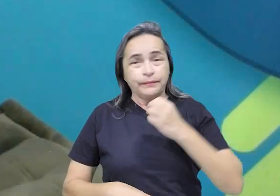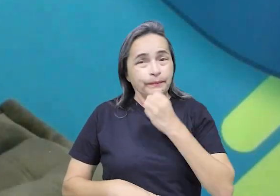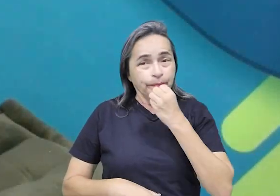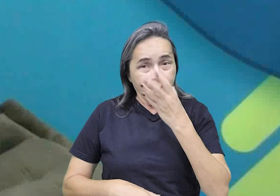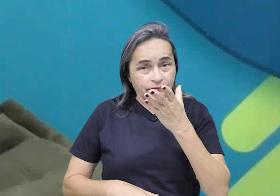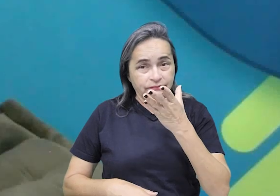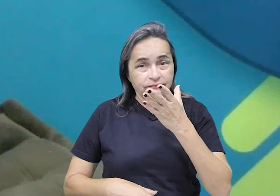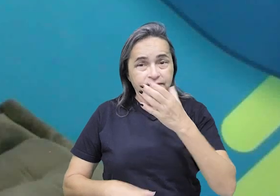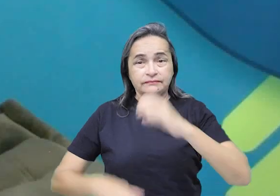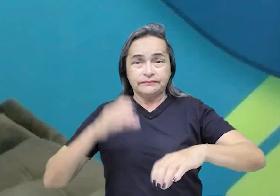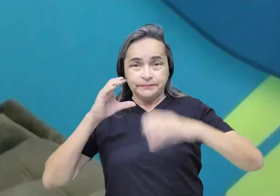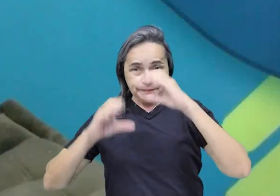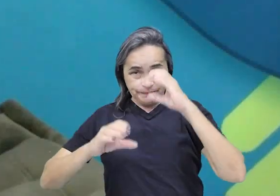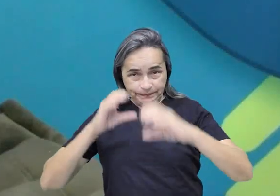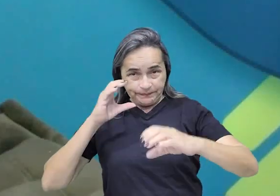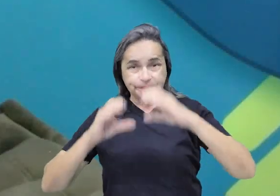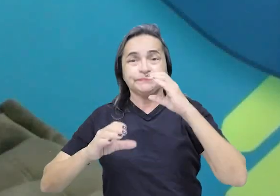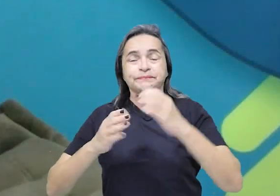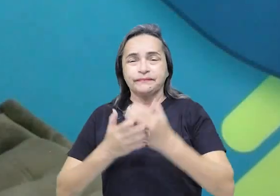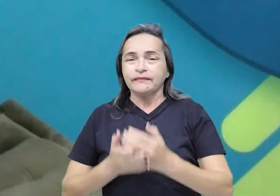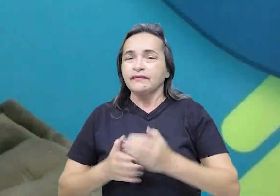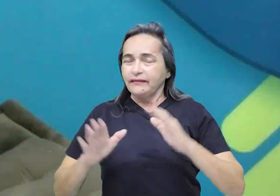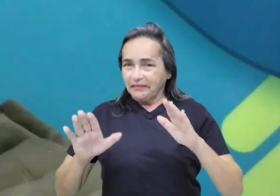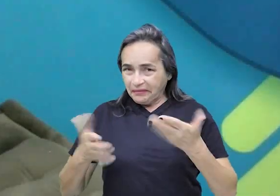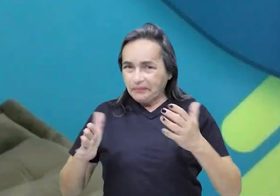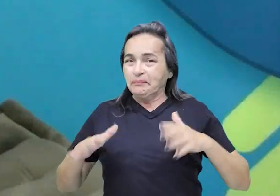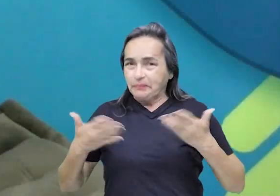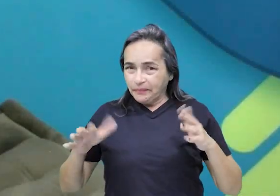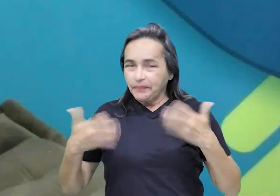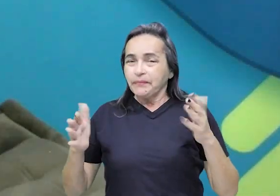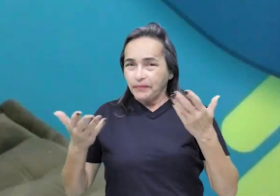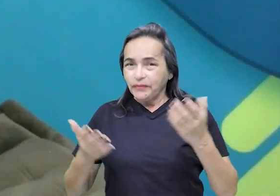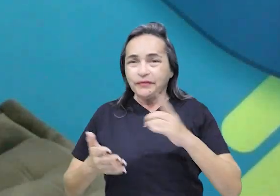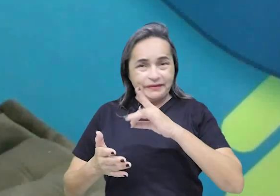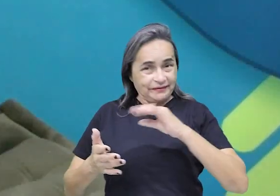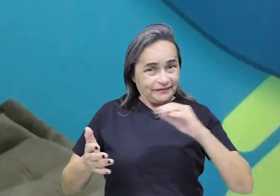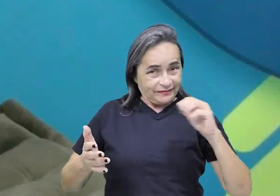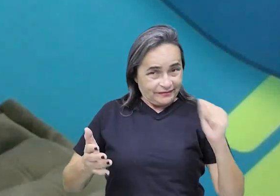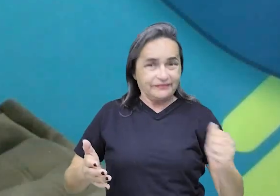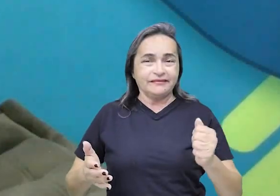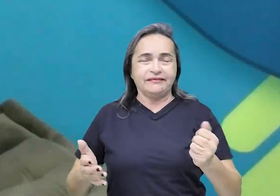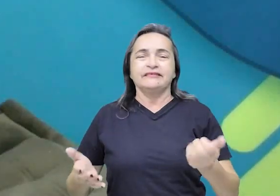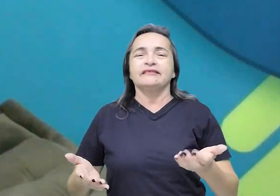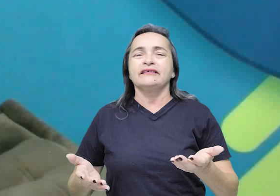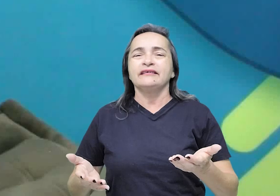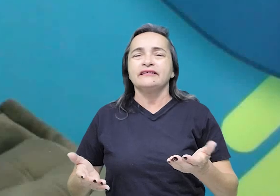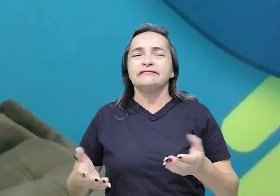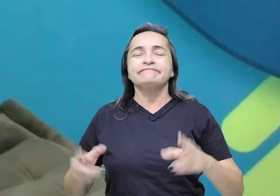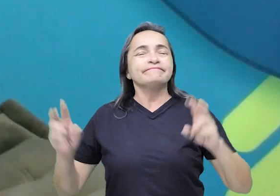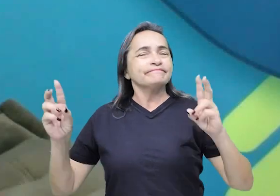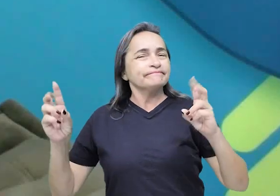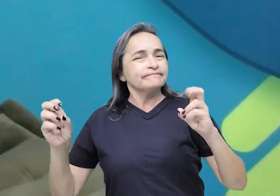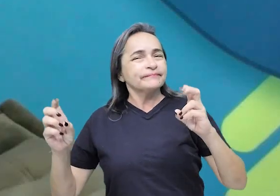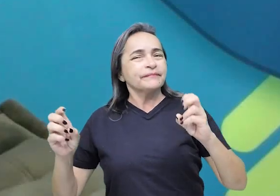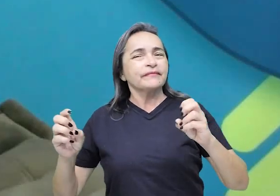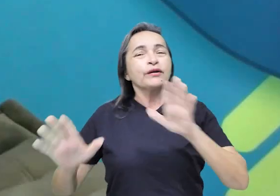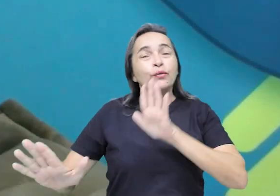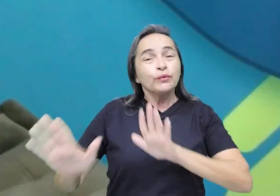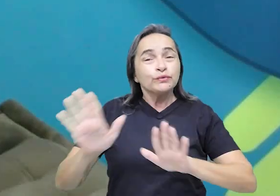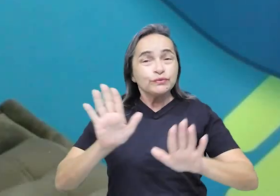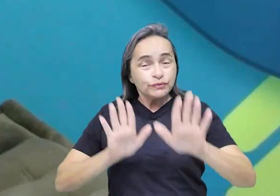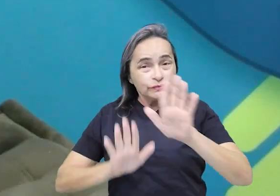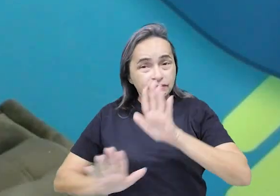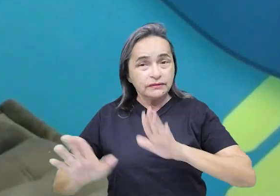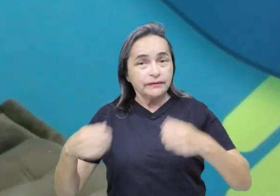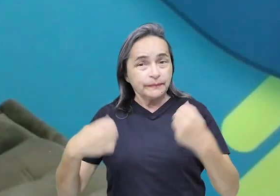importantíssimo e é memorável, né, celebrar esse dia e destacar os cuidados que precisamos ter com